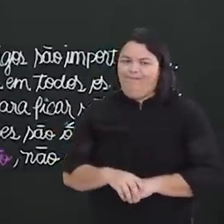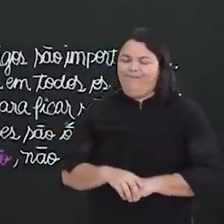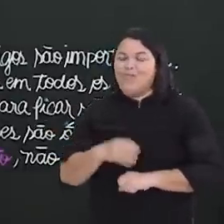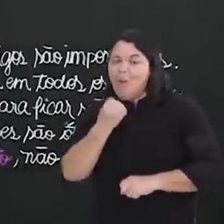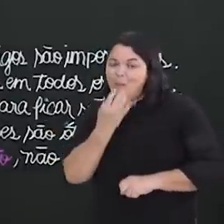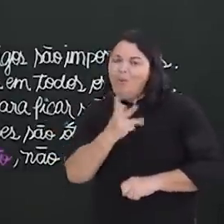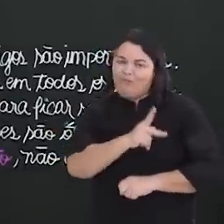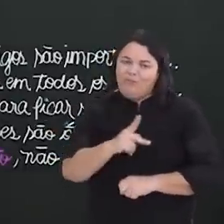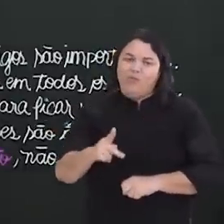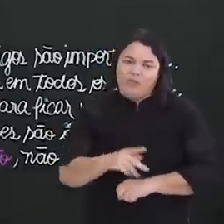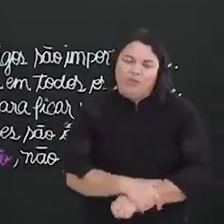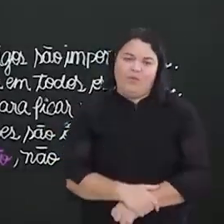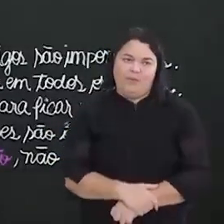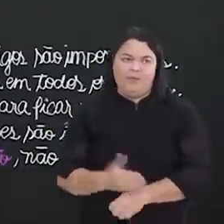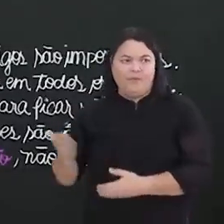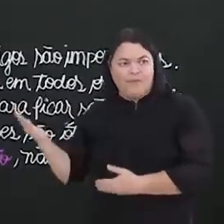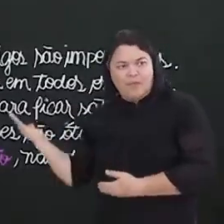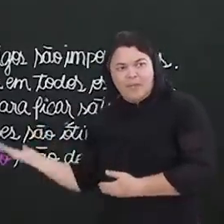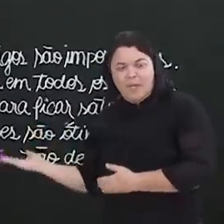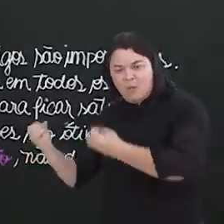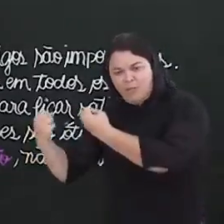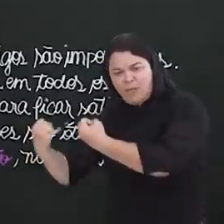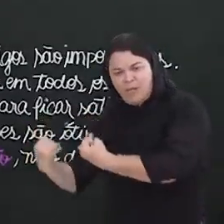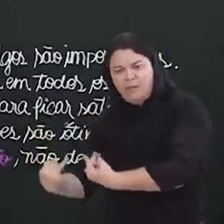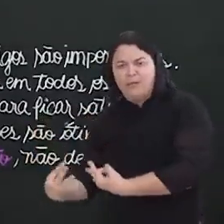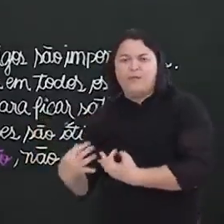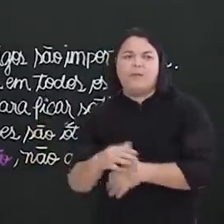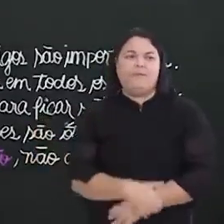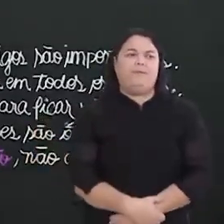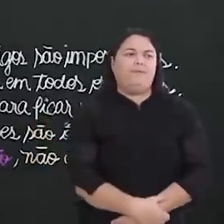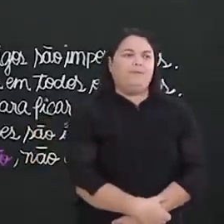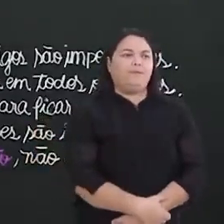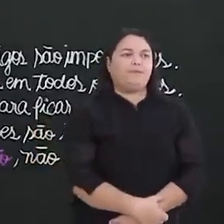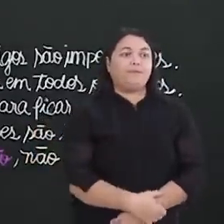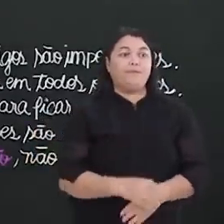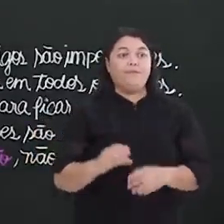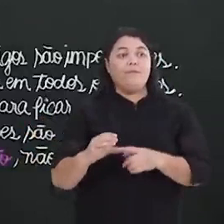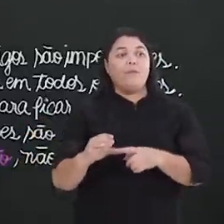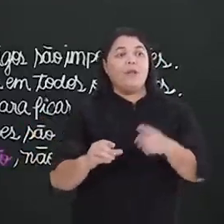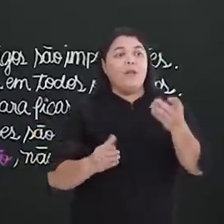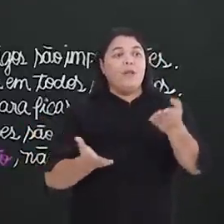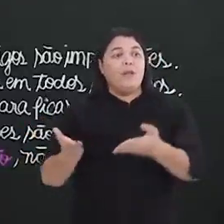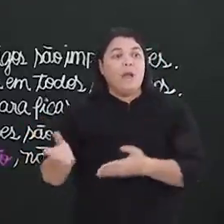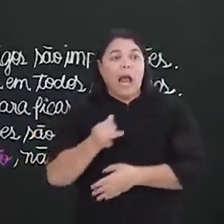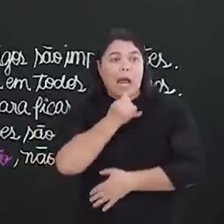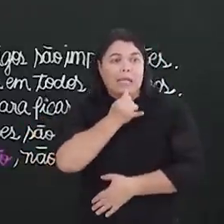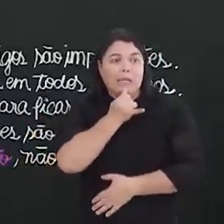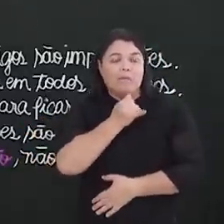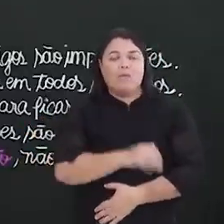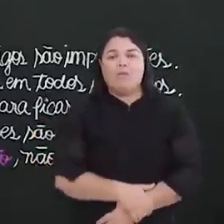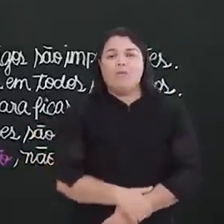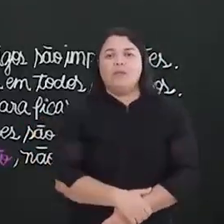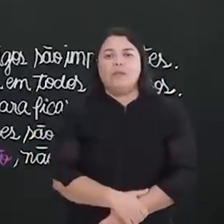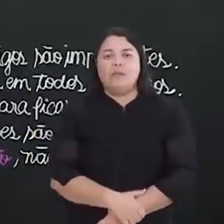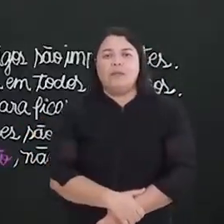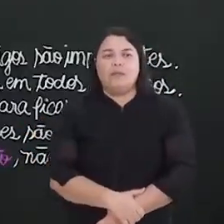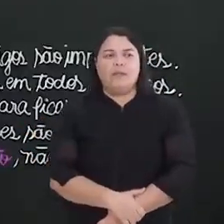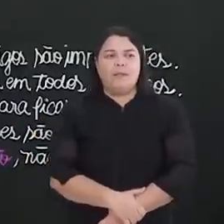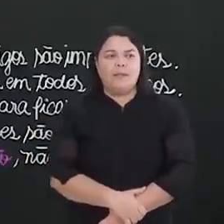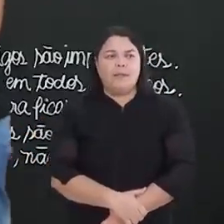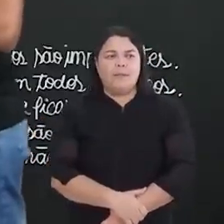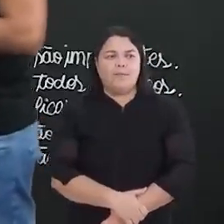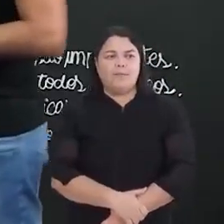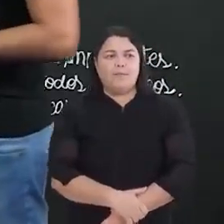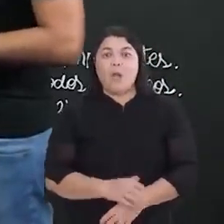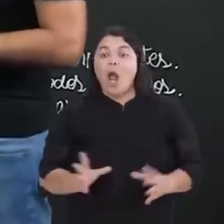de coordenada sindética explicativa. Aqui no final, a gente tem um outro exemplo agora de um uso de conjunção